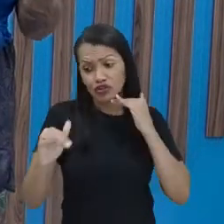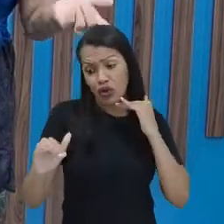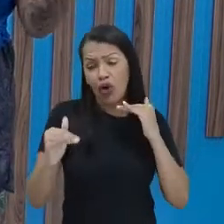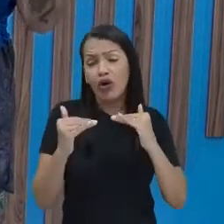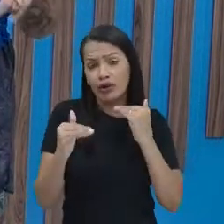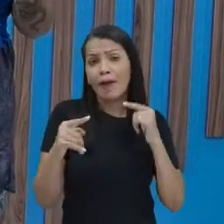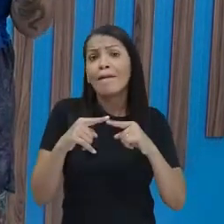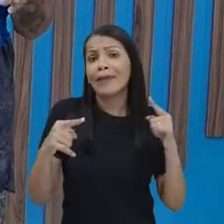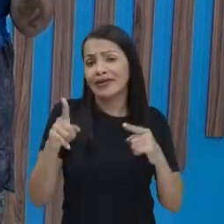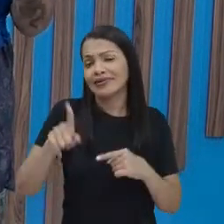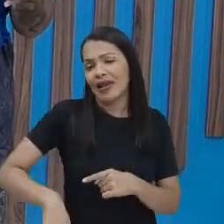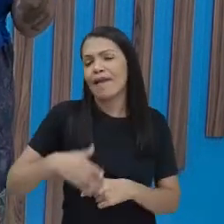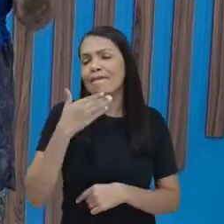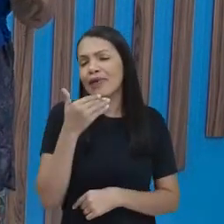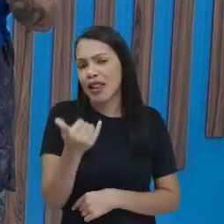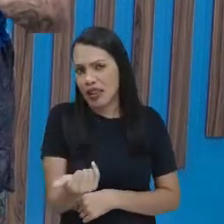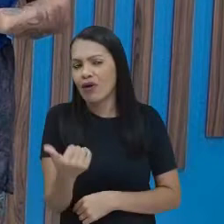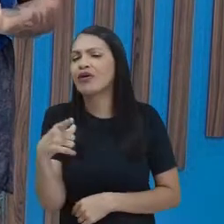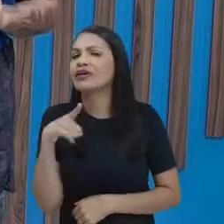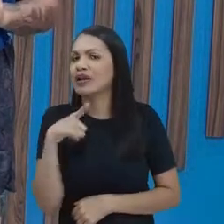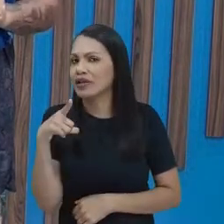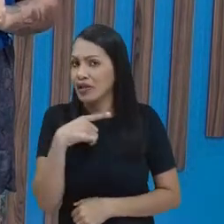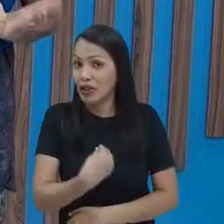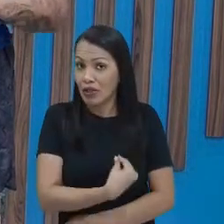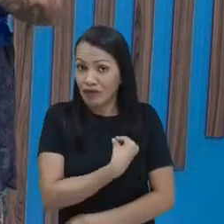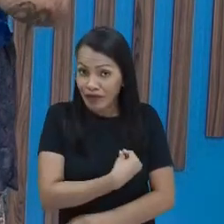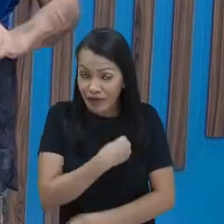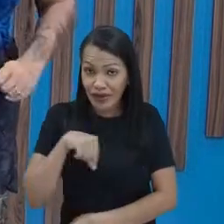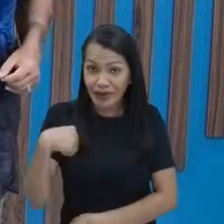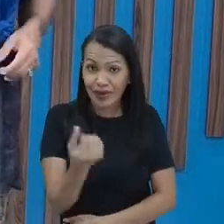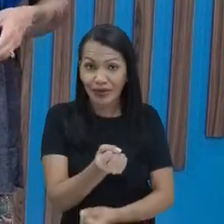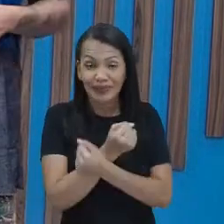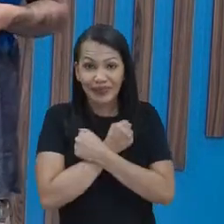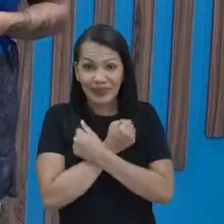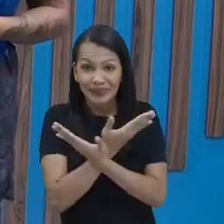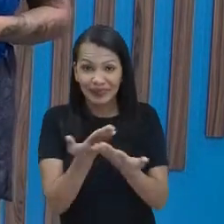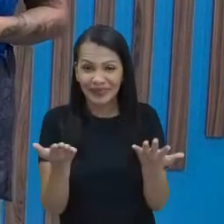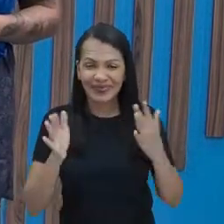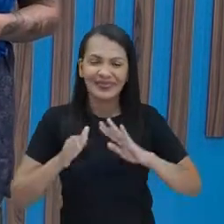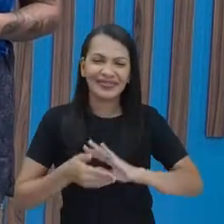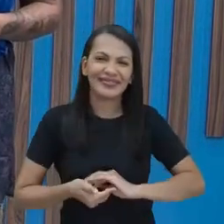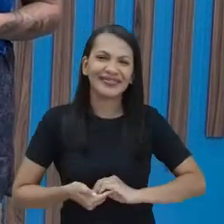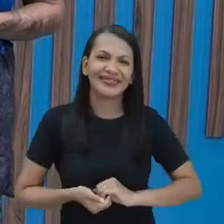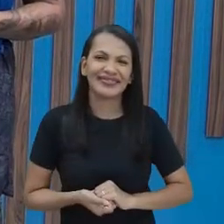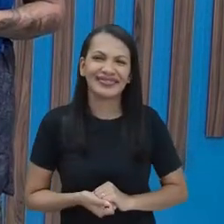ainda é o melhor sistema que tem para a gente viver, tá? Abraço, gente. Se cuidem.